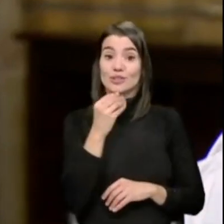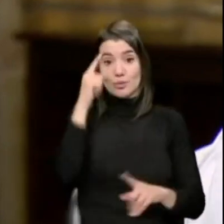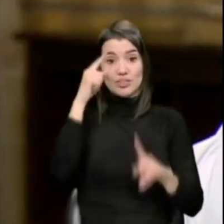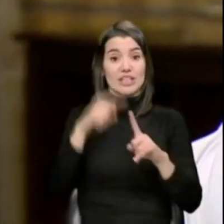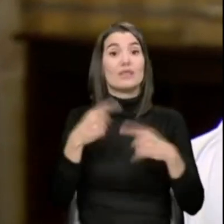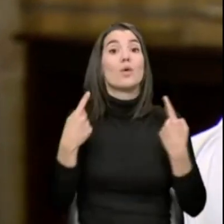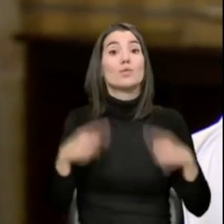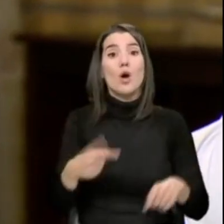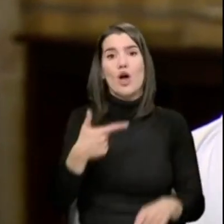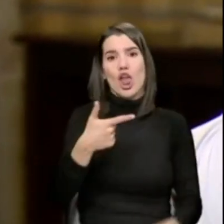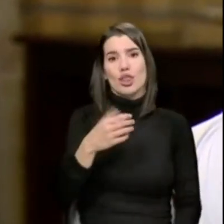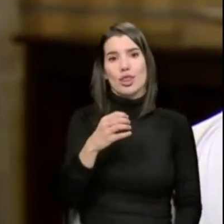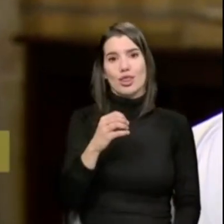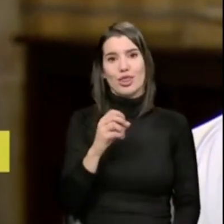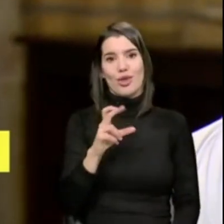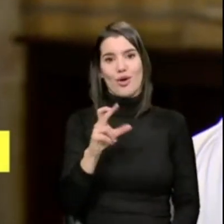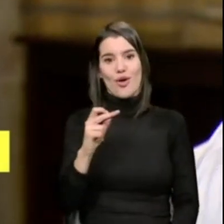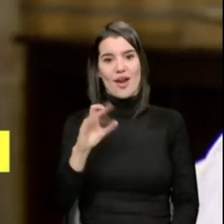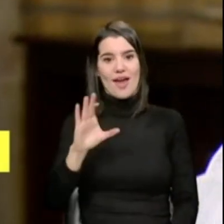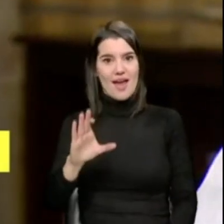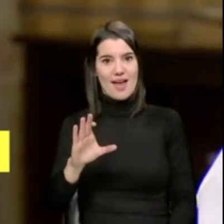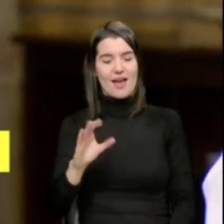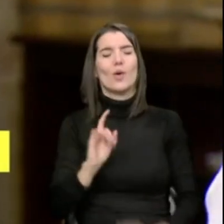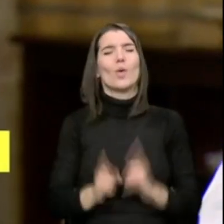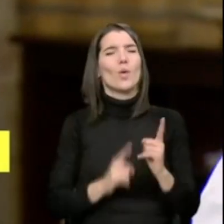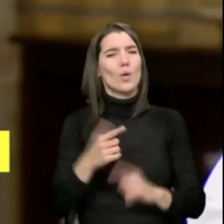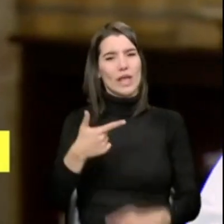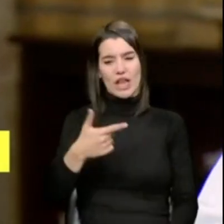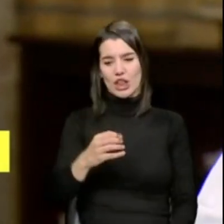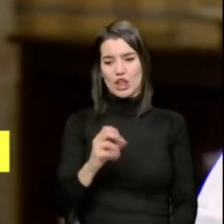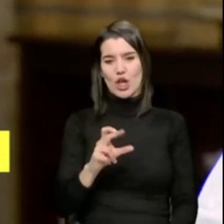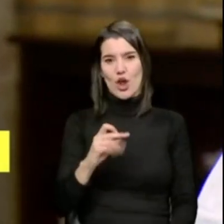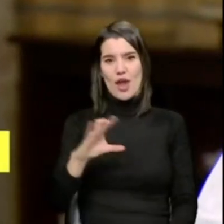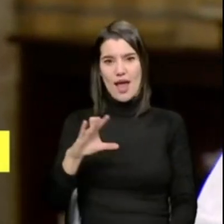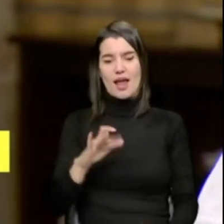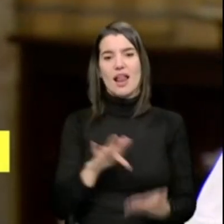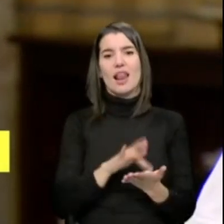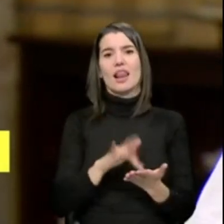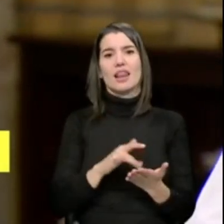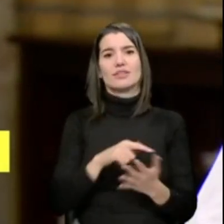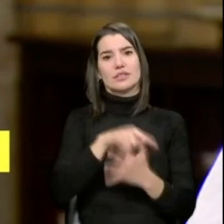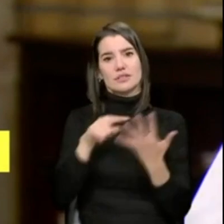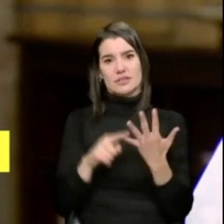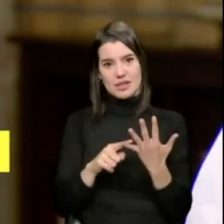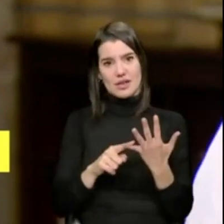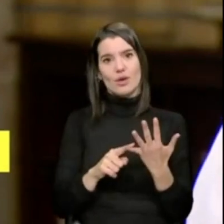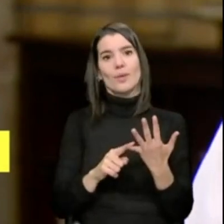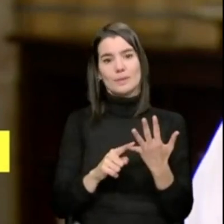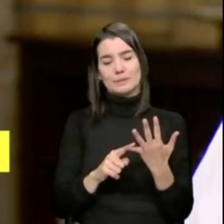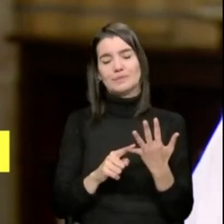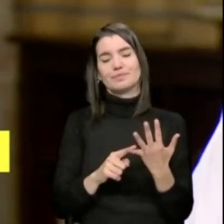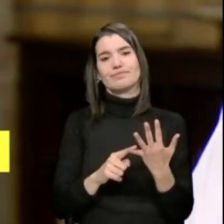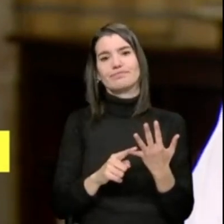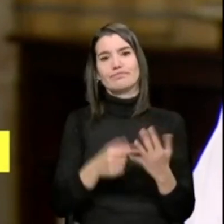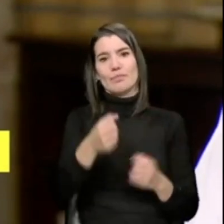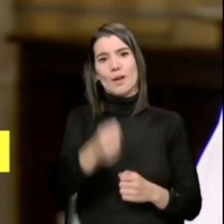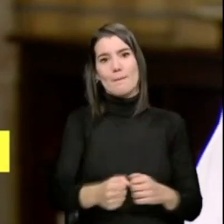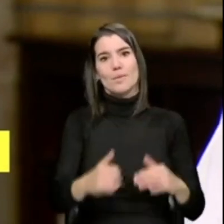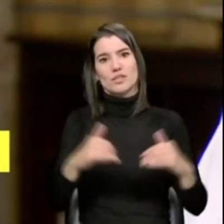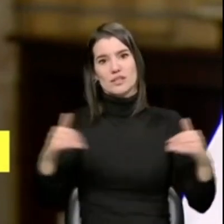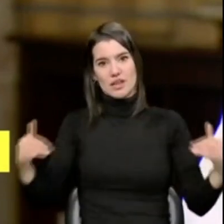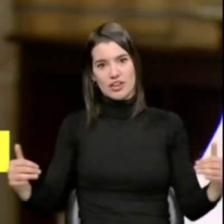O que é a Torá? Estamos a falar dos 5 livros de Moisés, os profetas,